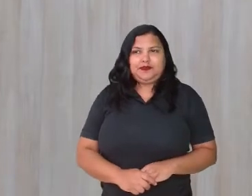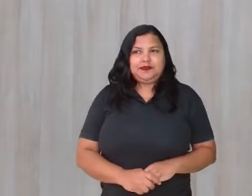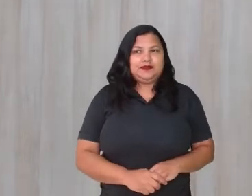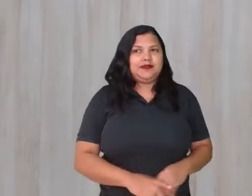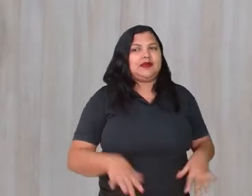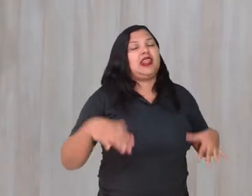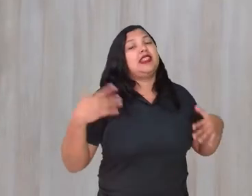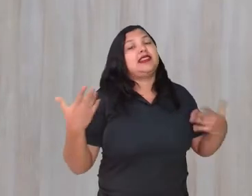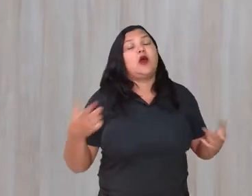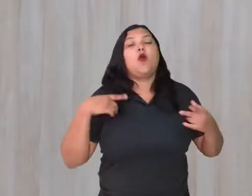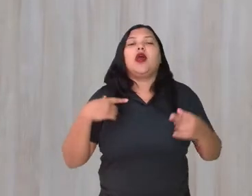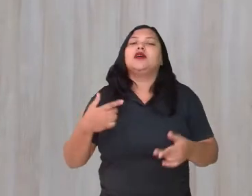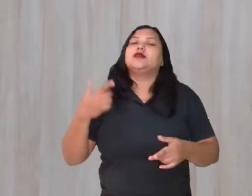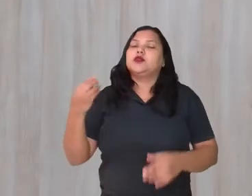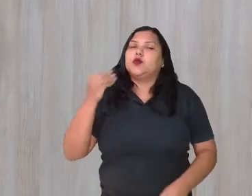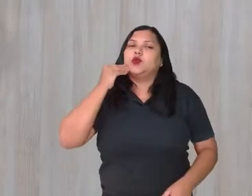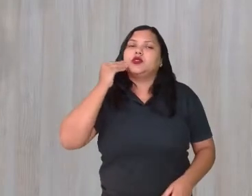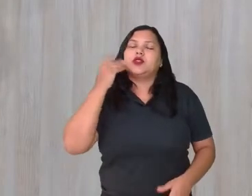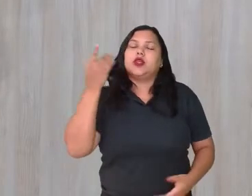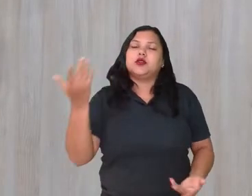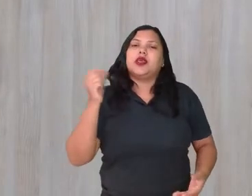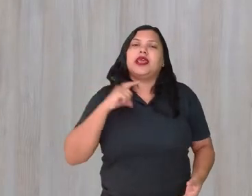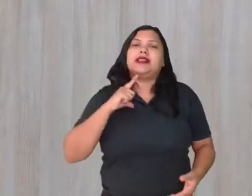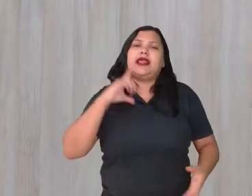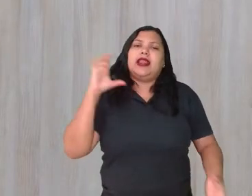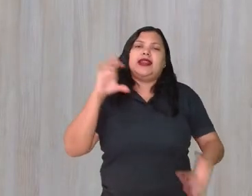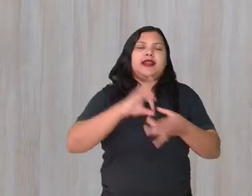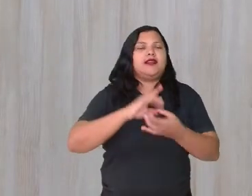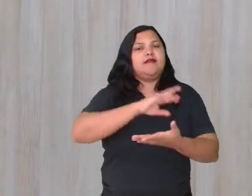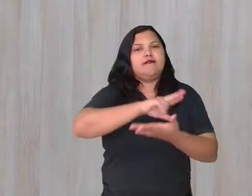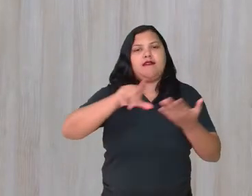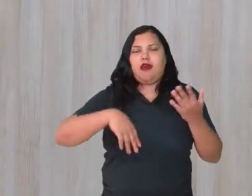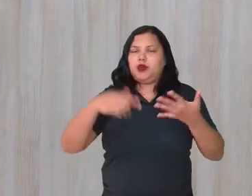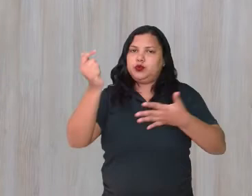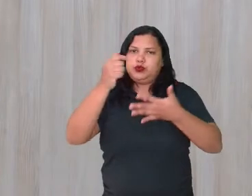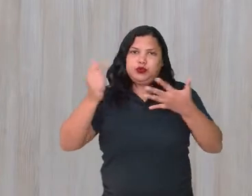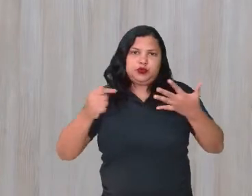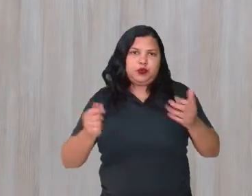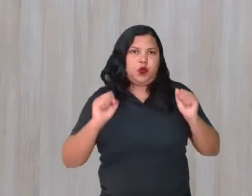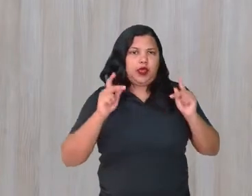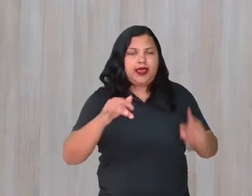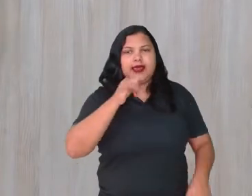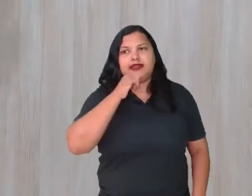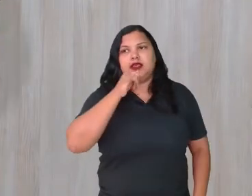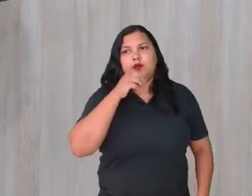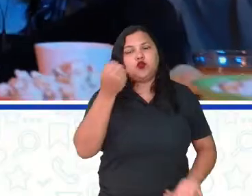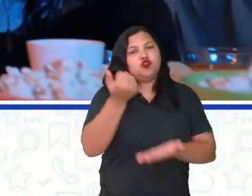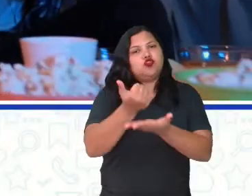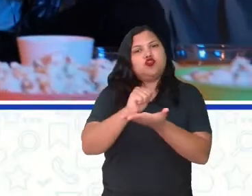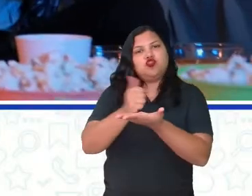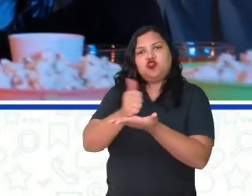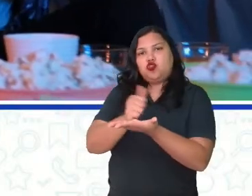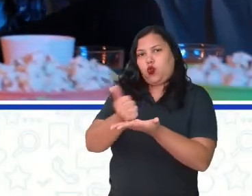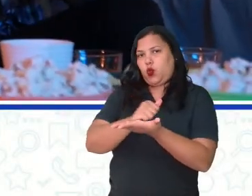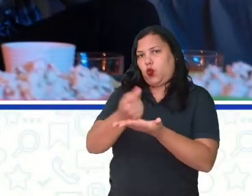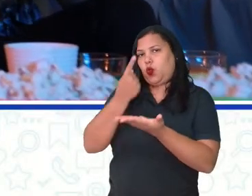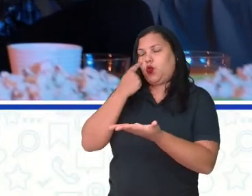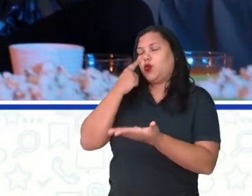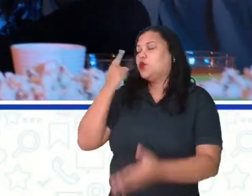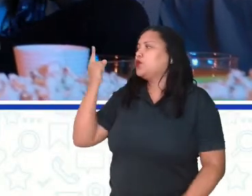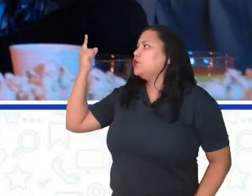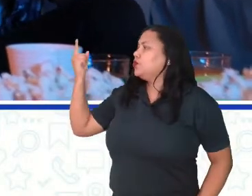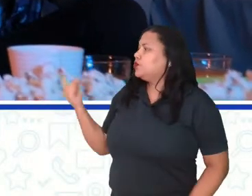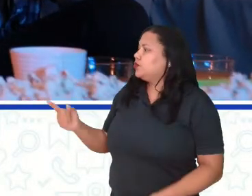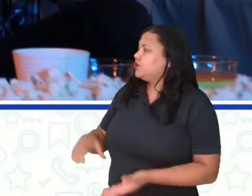essas chances, elas sempre estão ligadas a diversos fatores, tá bom? Por exemplo, jogos eletrônicos, né? Você olhar lá